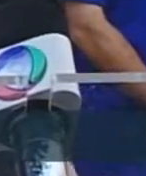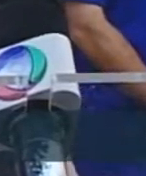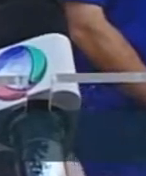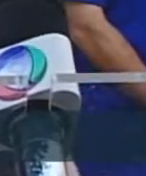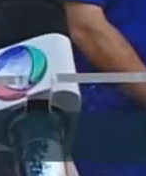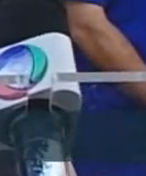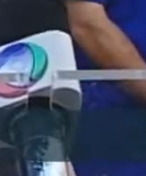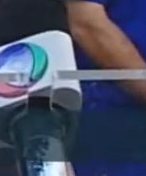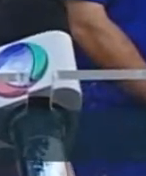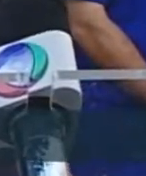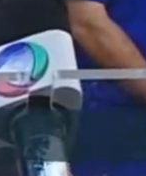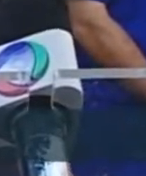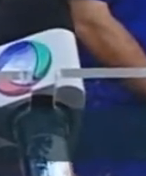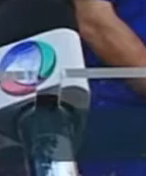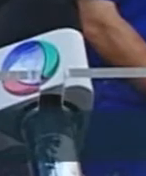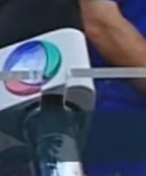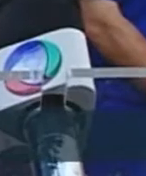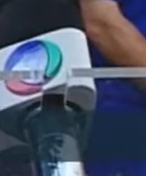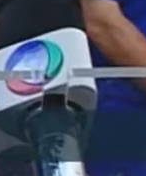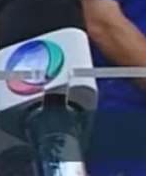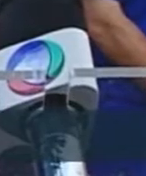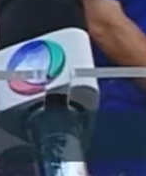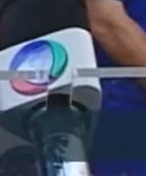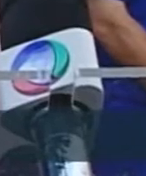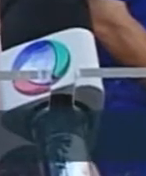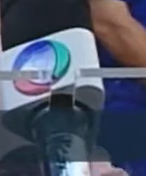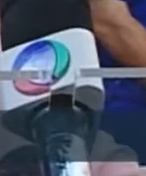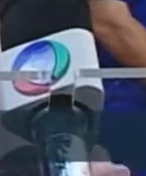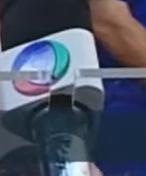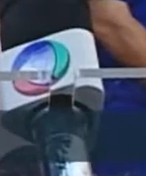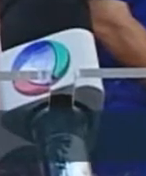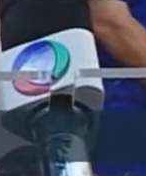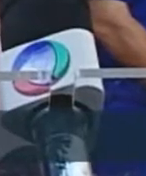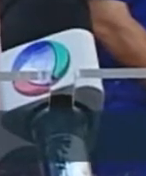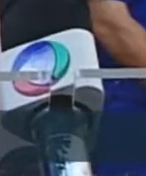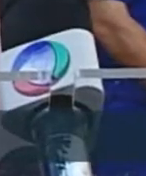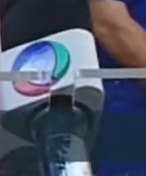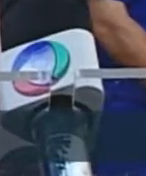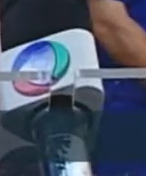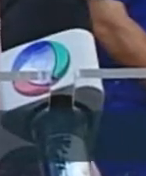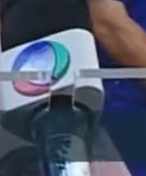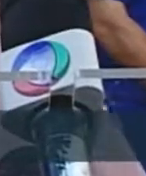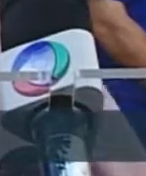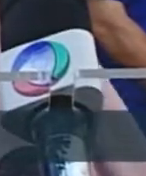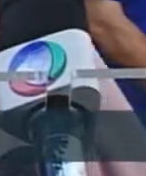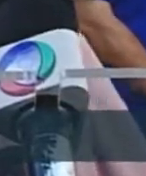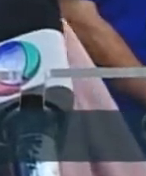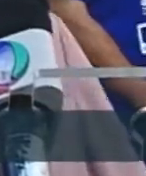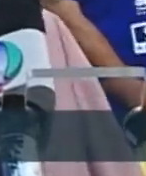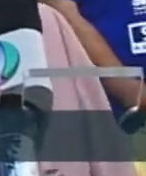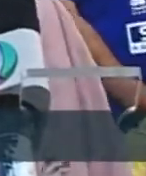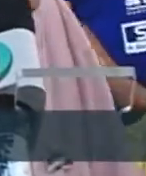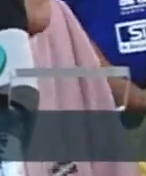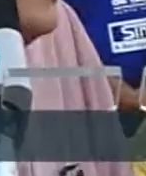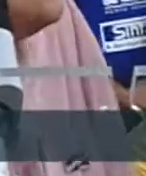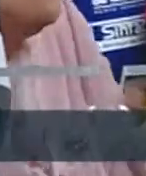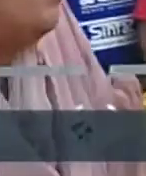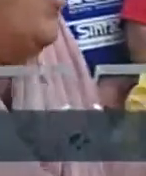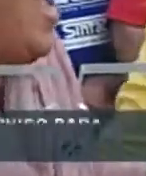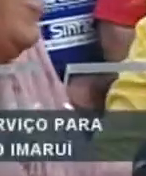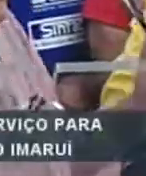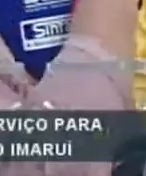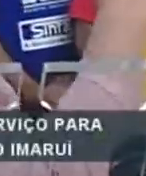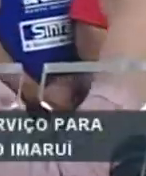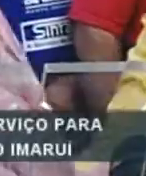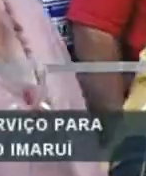Estado. Então, é muito recurso. Vai ter veto e o prazo é dia 25. Vai ter veto. Qual